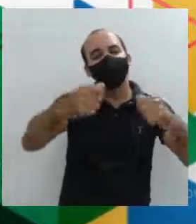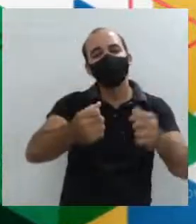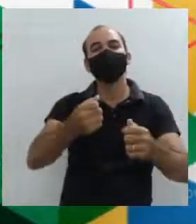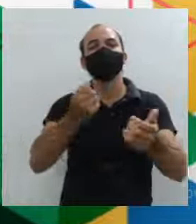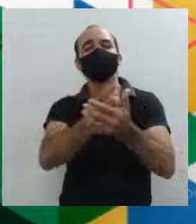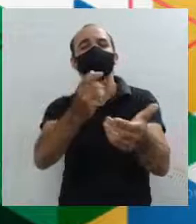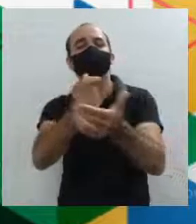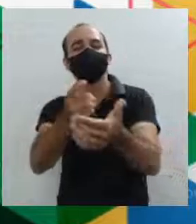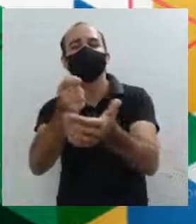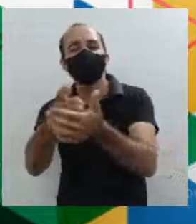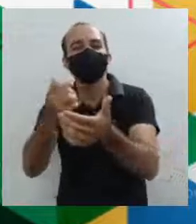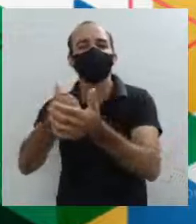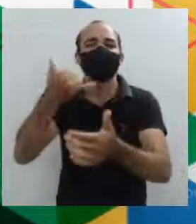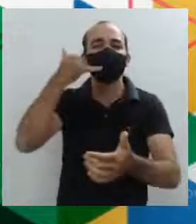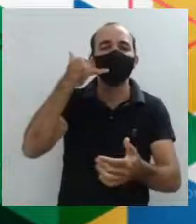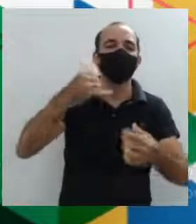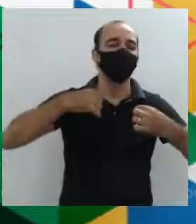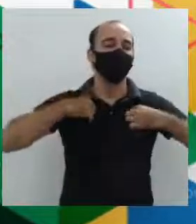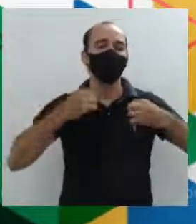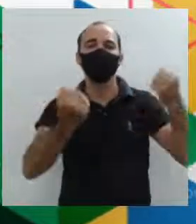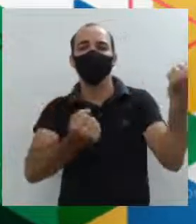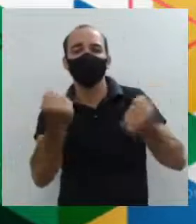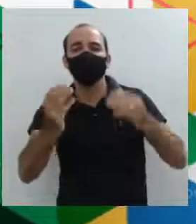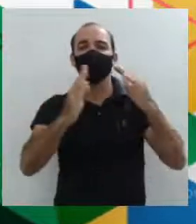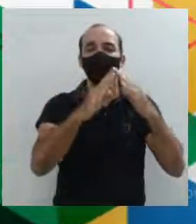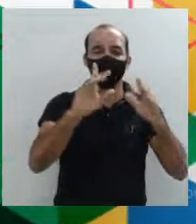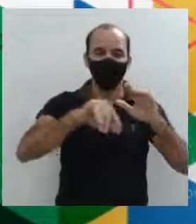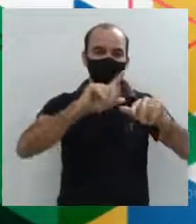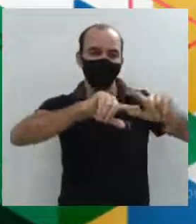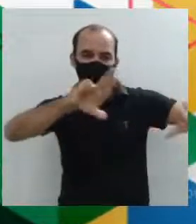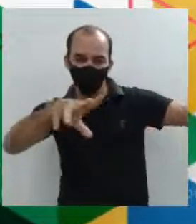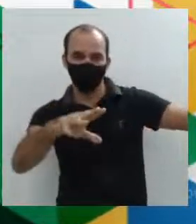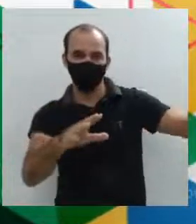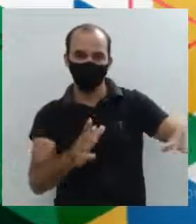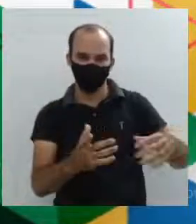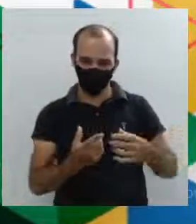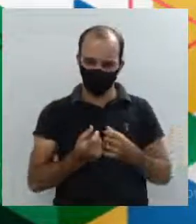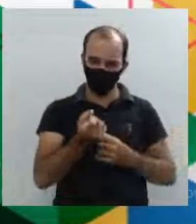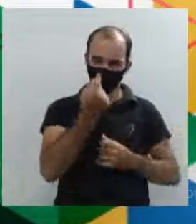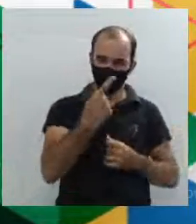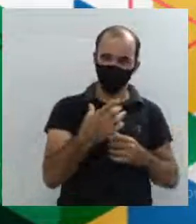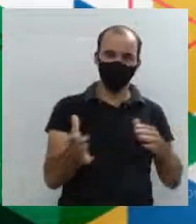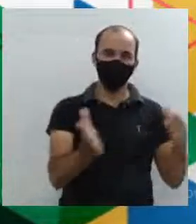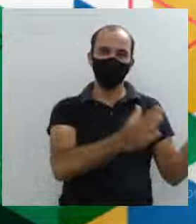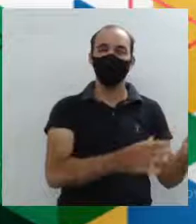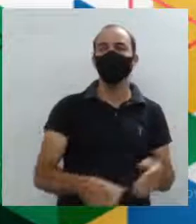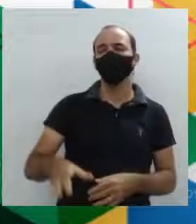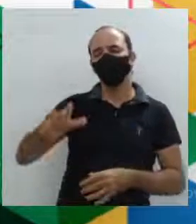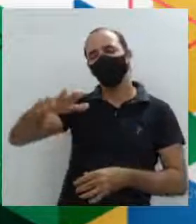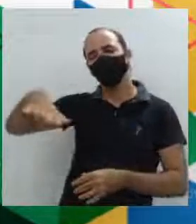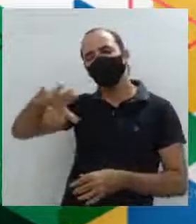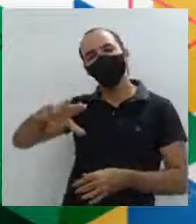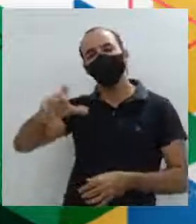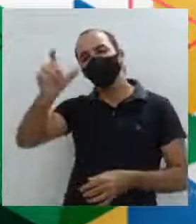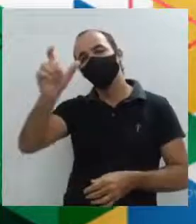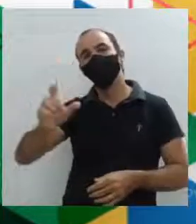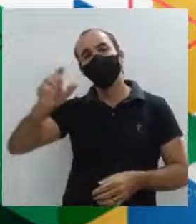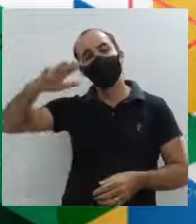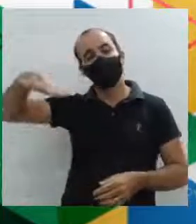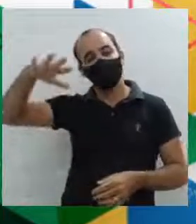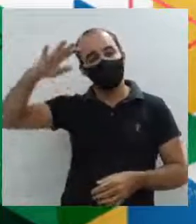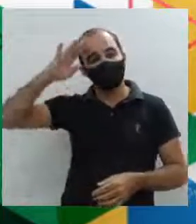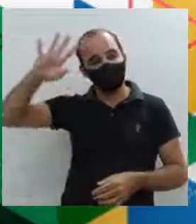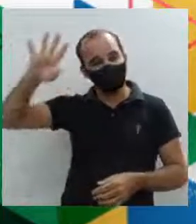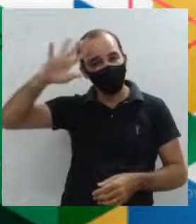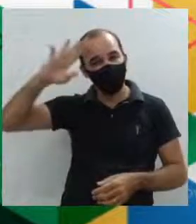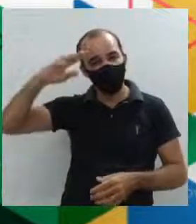a pergunta não é nem essa. Na filosofia, a pergunta seria o seguinte, e o que realmente nós somos? E o que